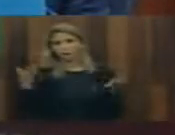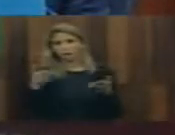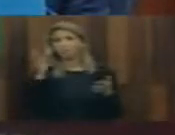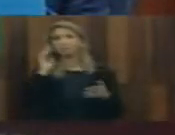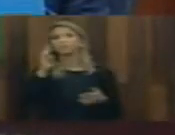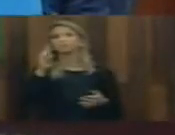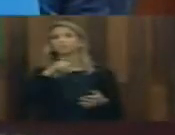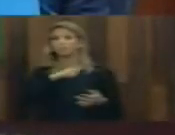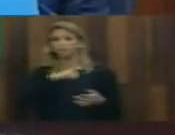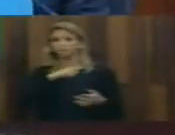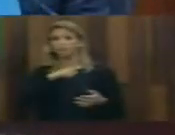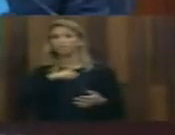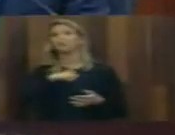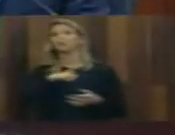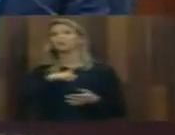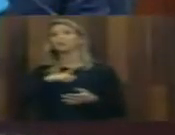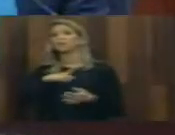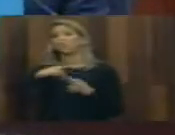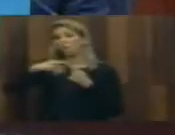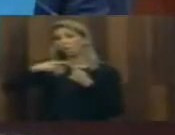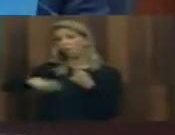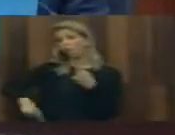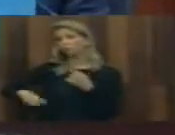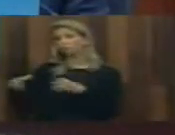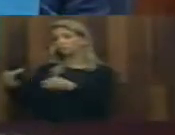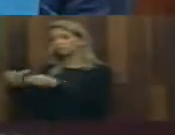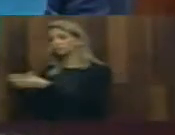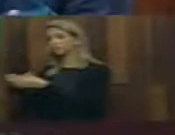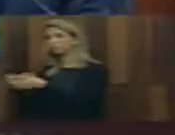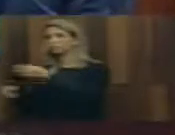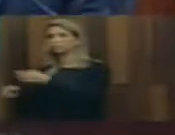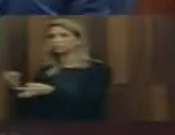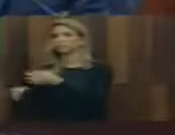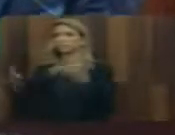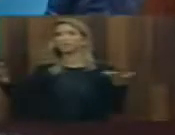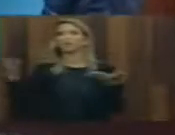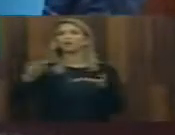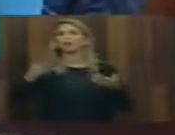contrário da Comissão de Constituição e Justiça. Coloco o parecer em discussão.